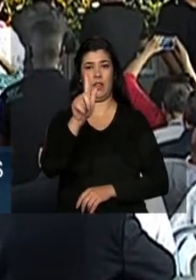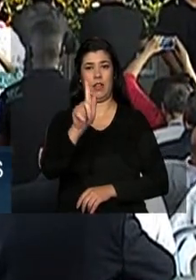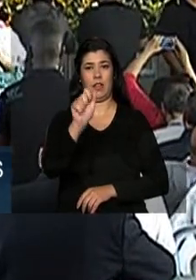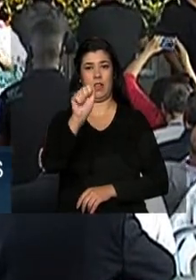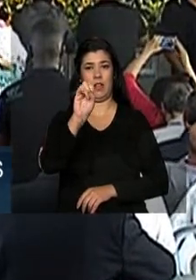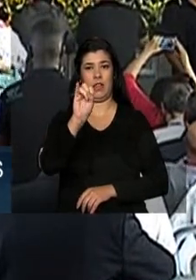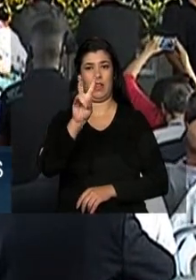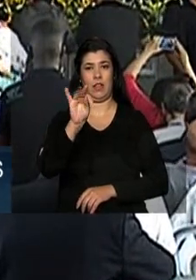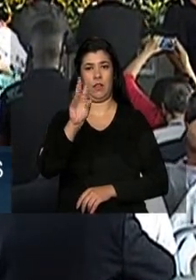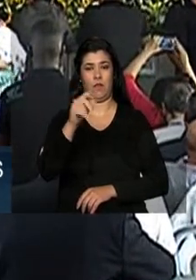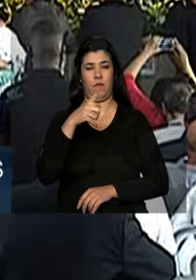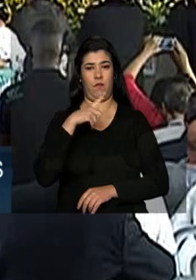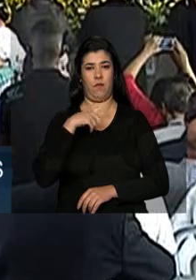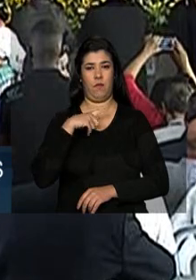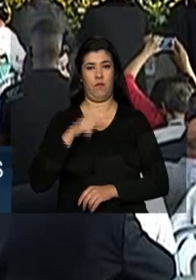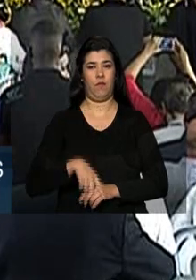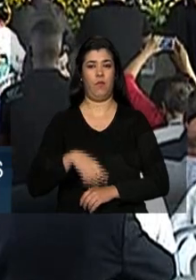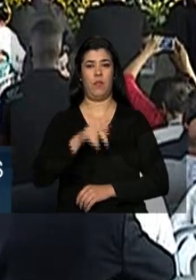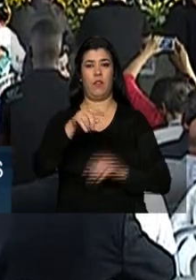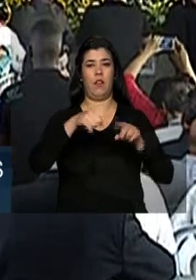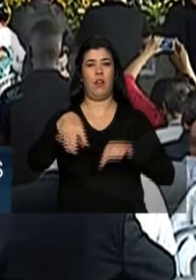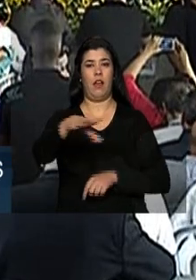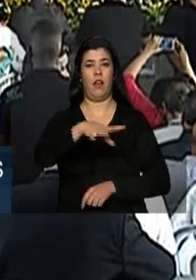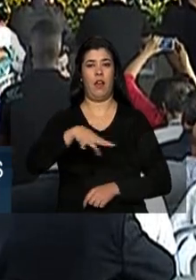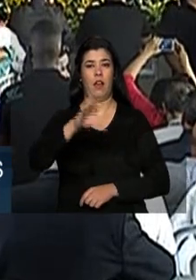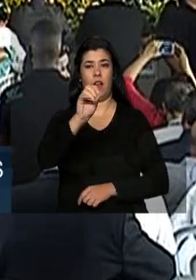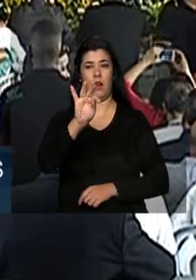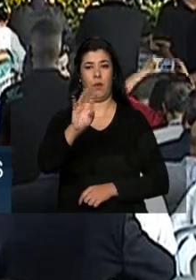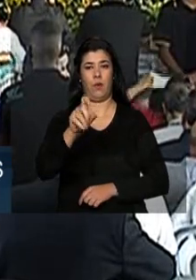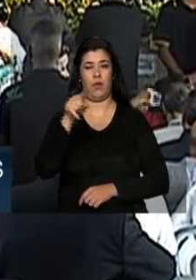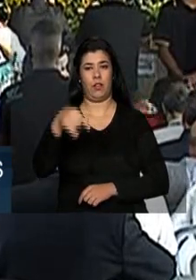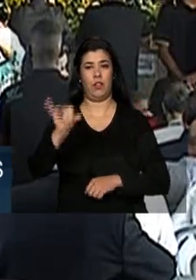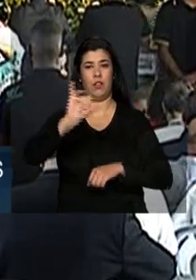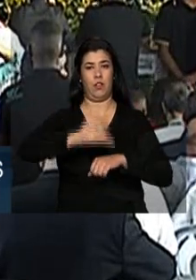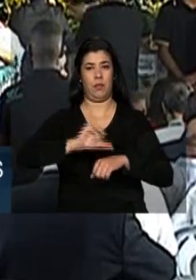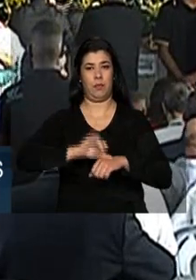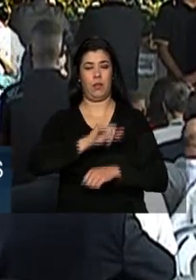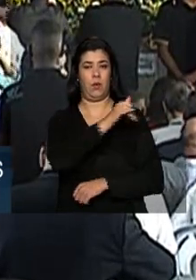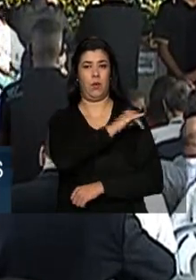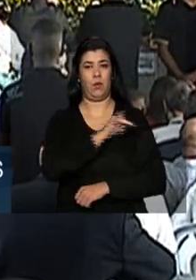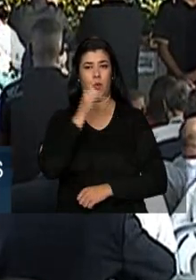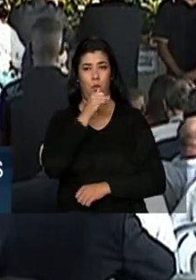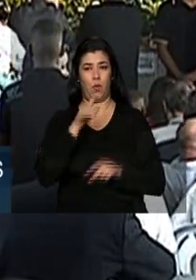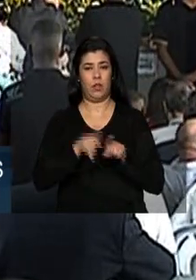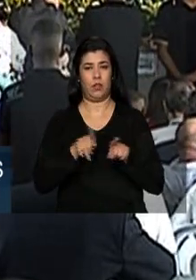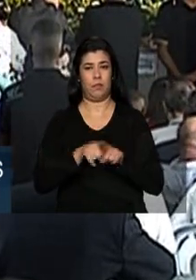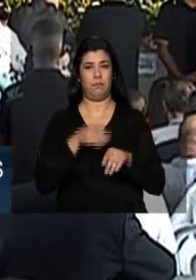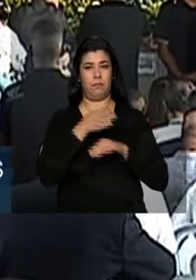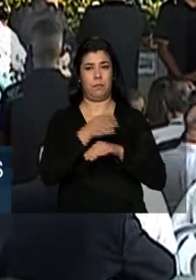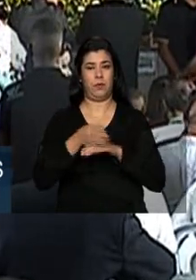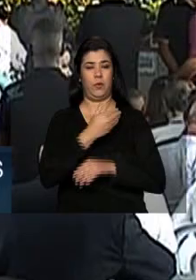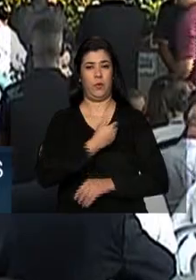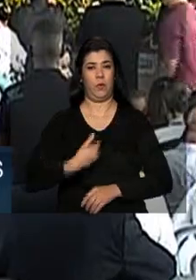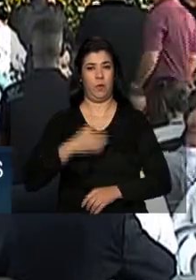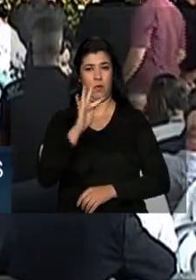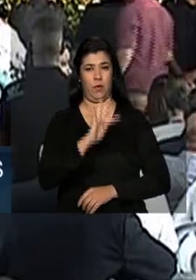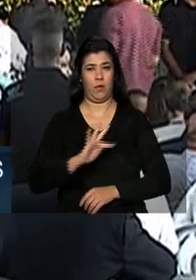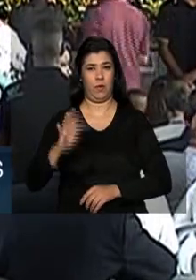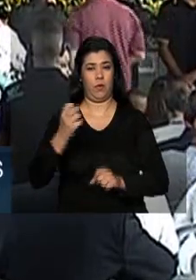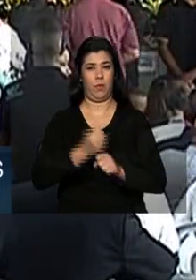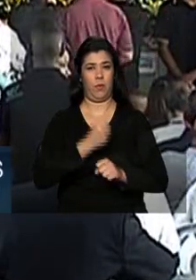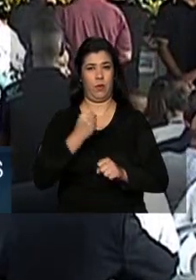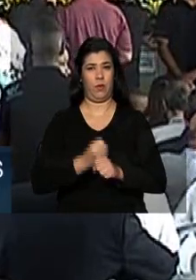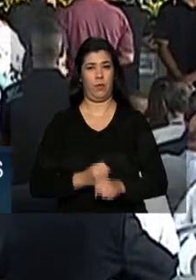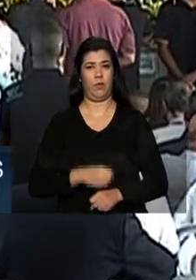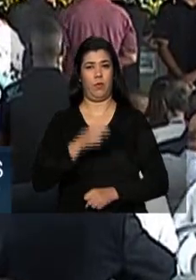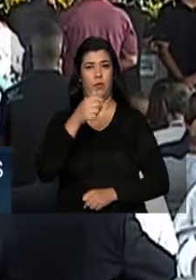pessoas na zona oeste da capital fluminense. Foram investidos pelo governo federal para a construção